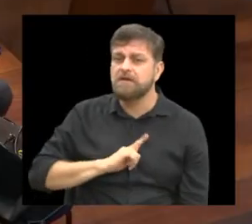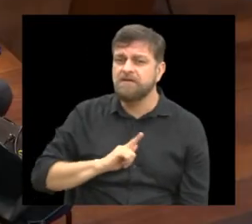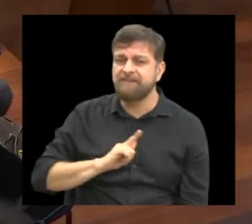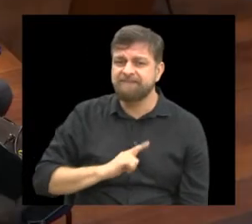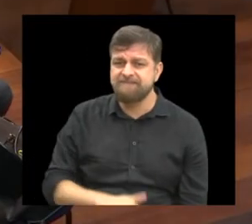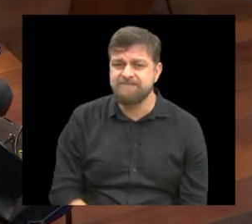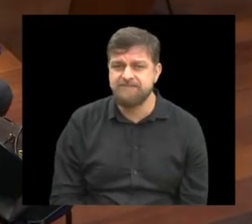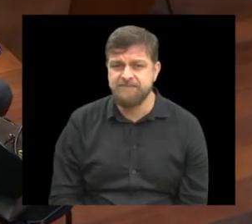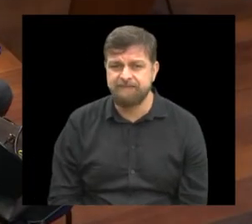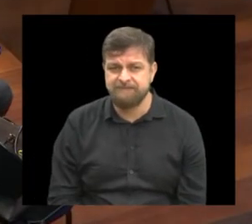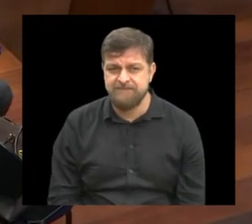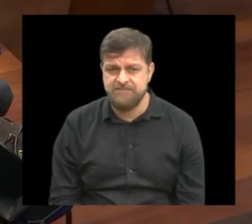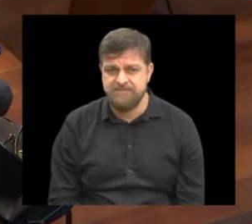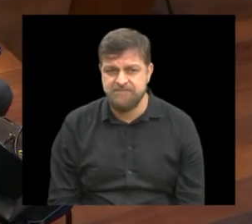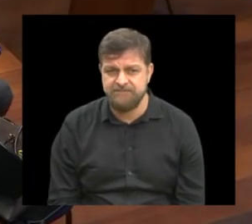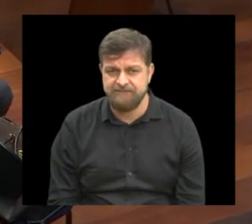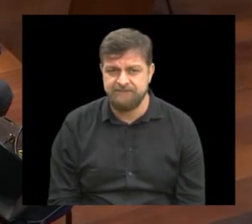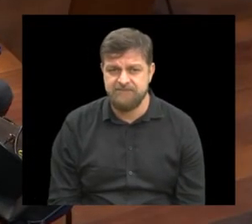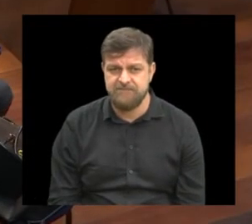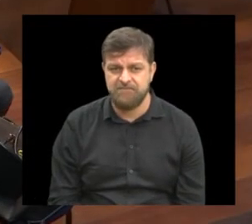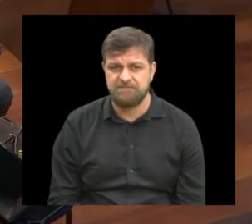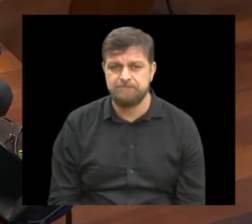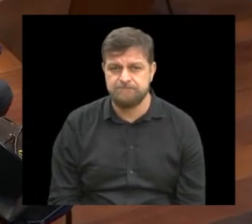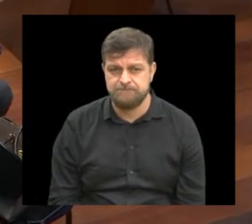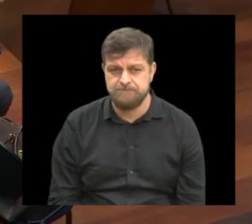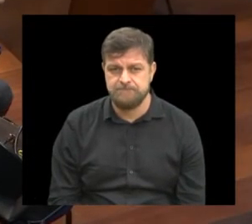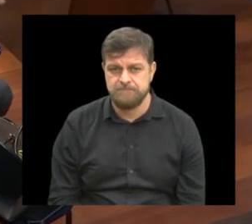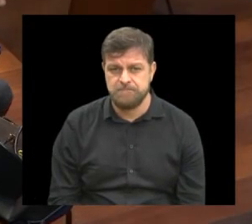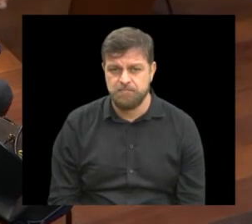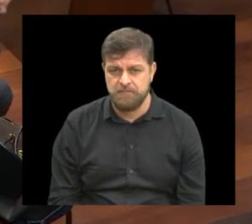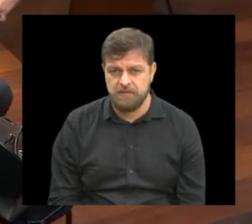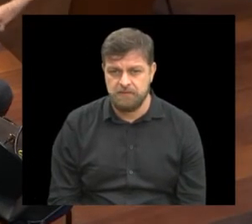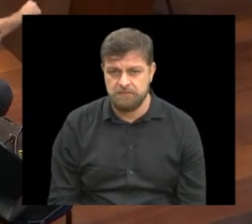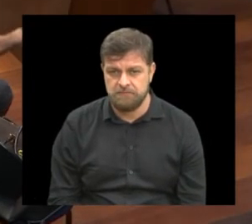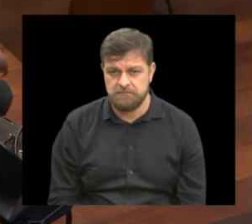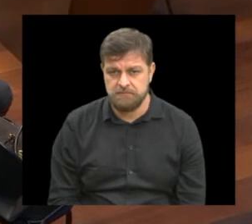A Zilda. A Zilda, depois o seu... Roberto, né?